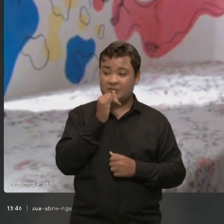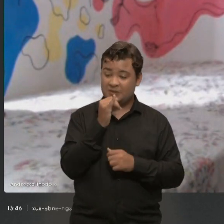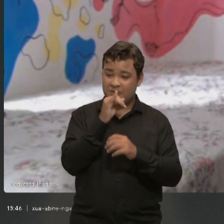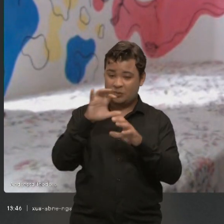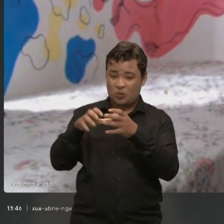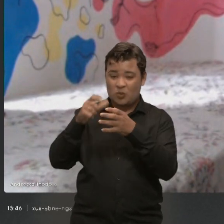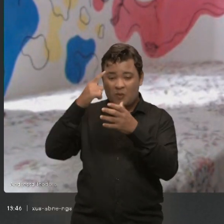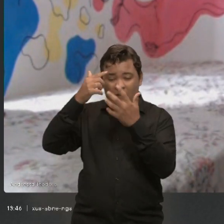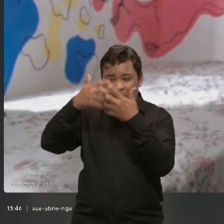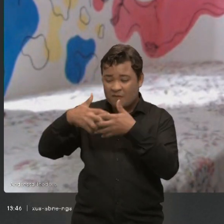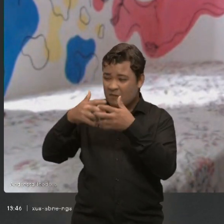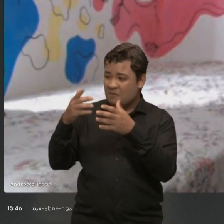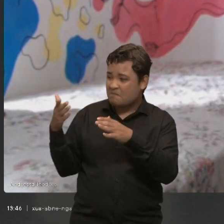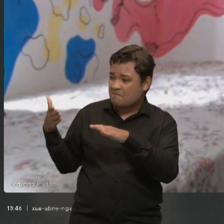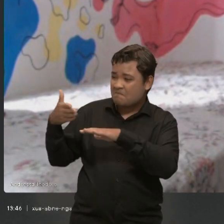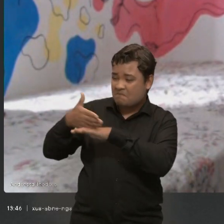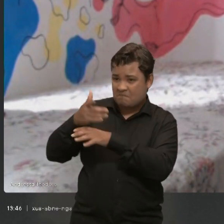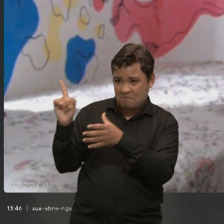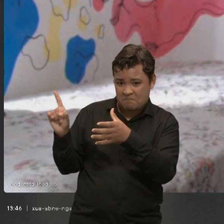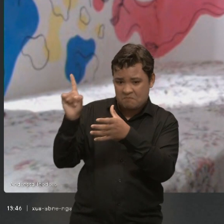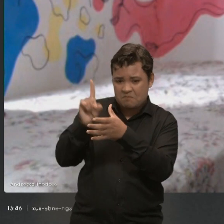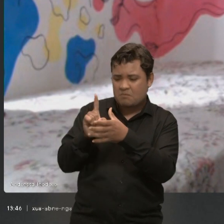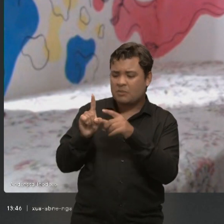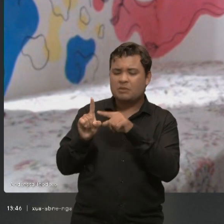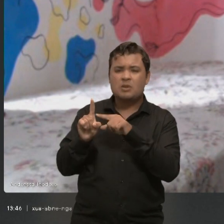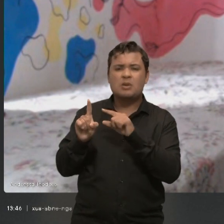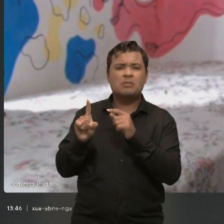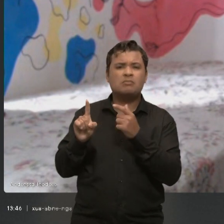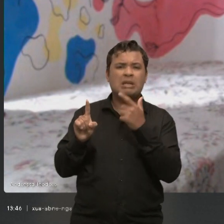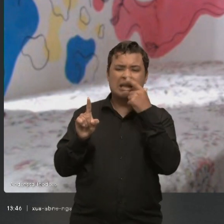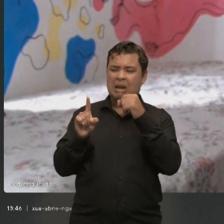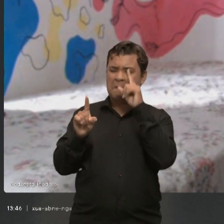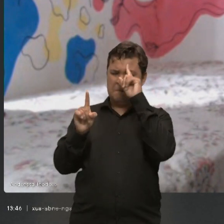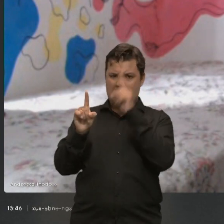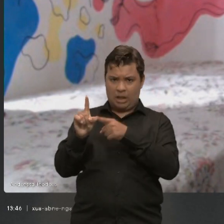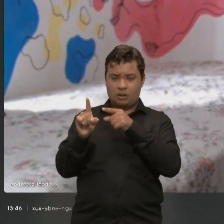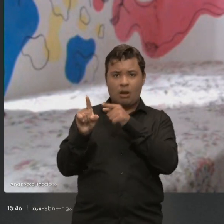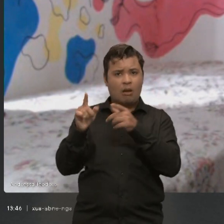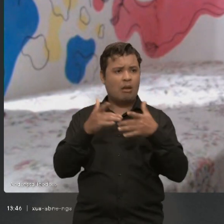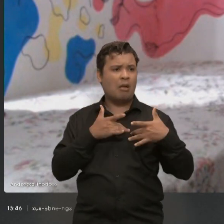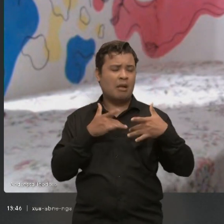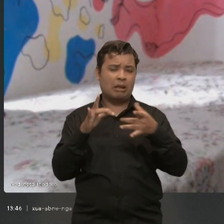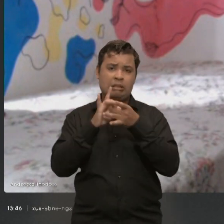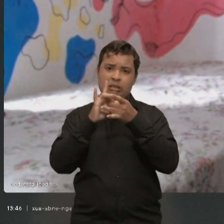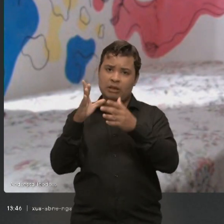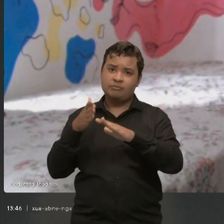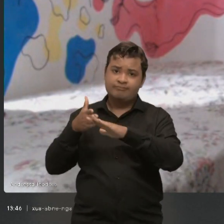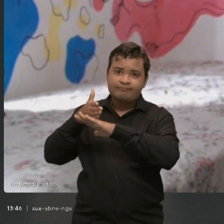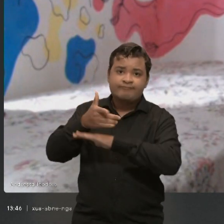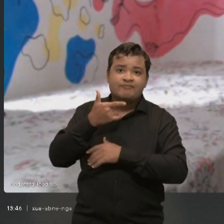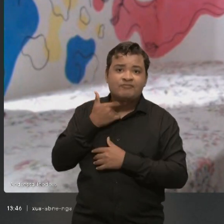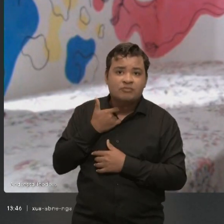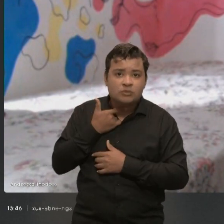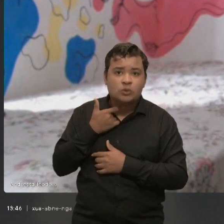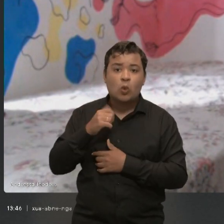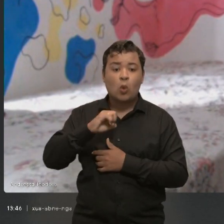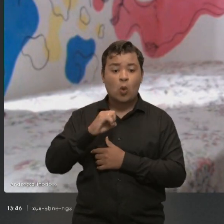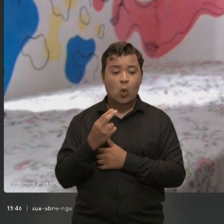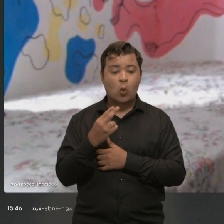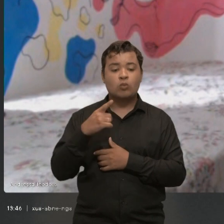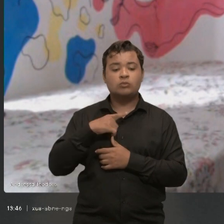É voluntária ou quando eles sofrem algum tipo de ação em relação ao tipo de violência que eles cometeram,